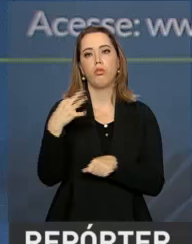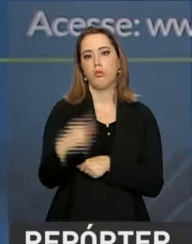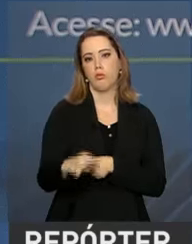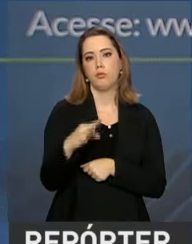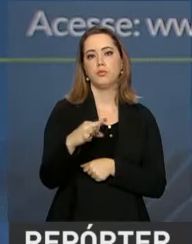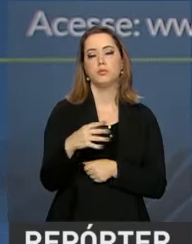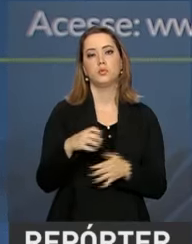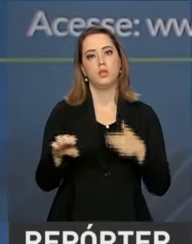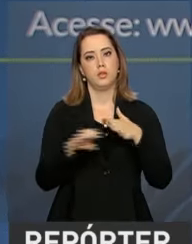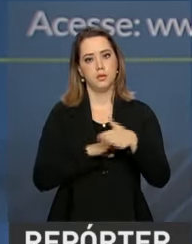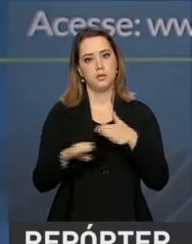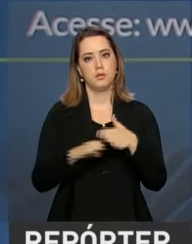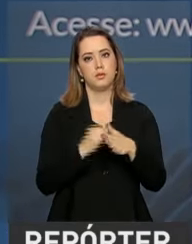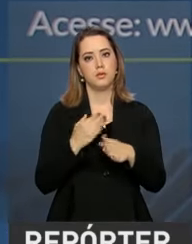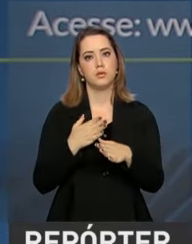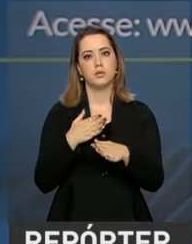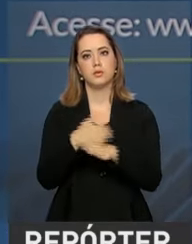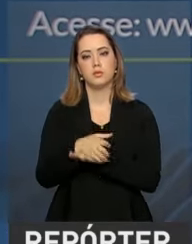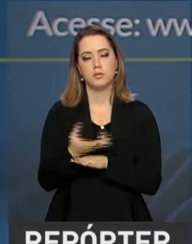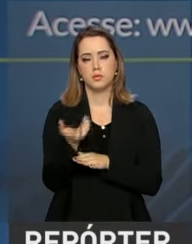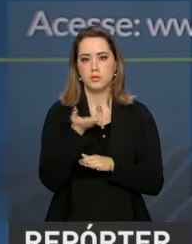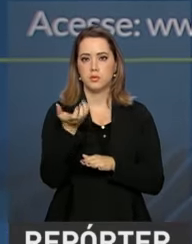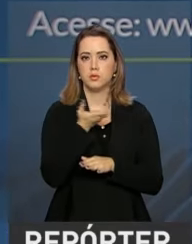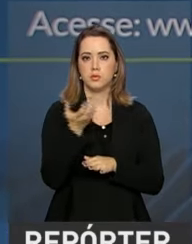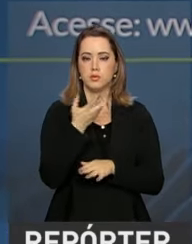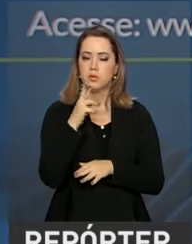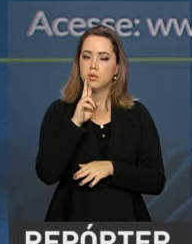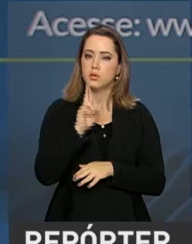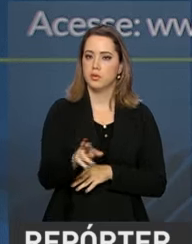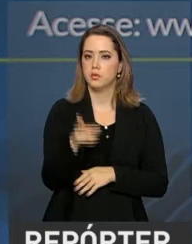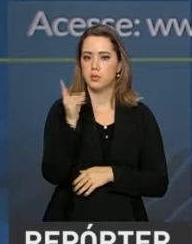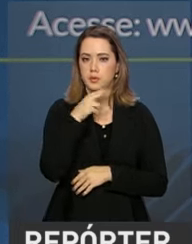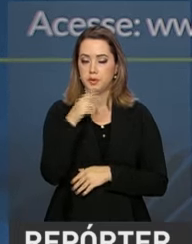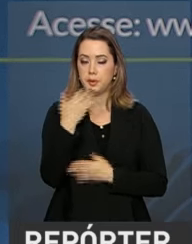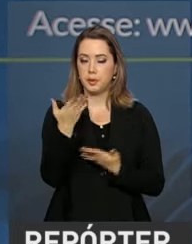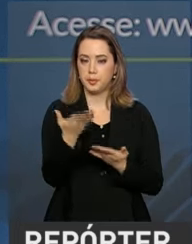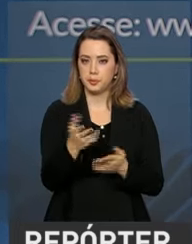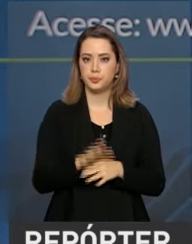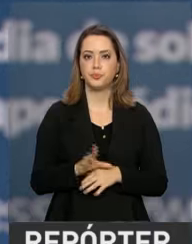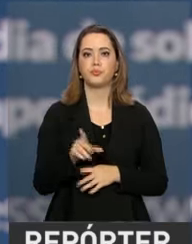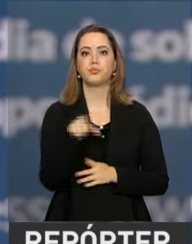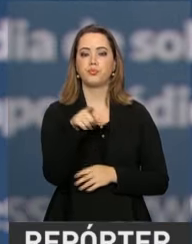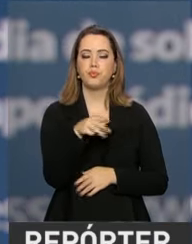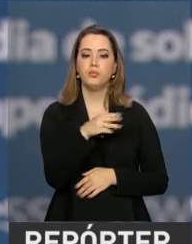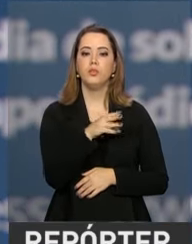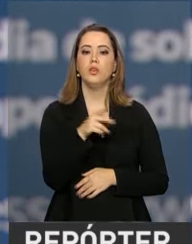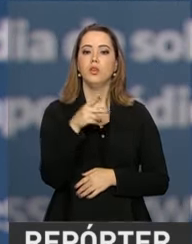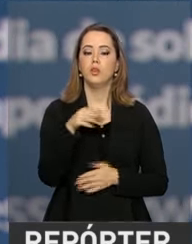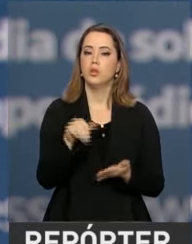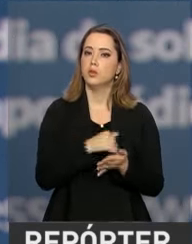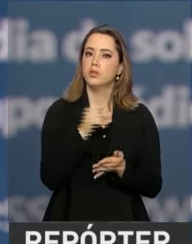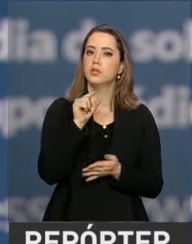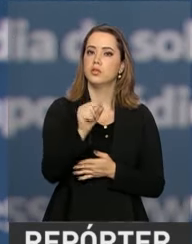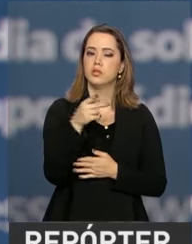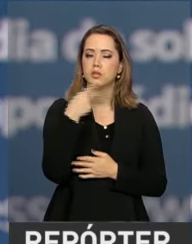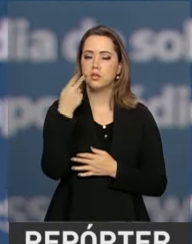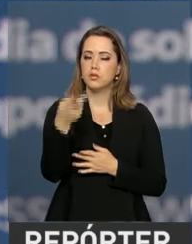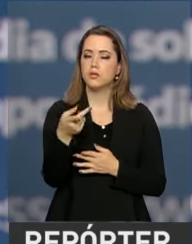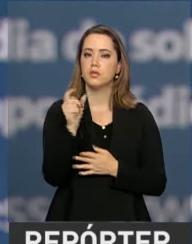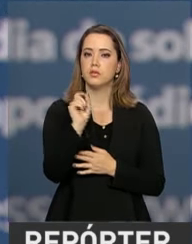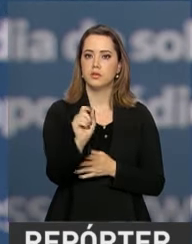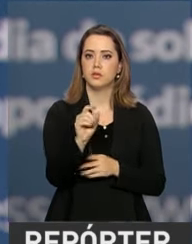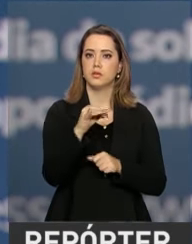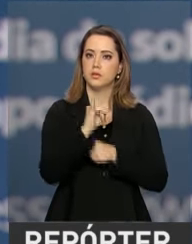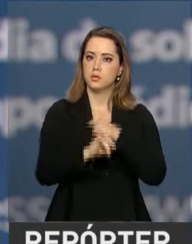problema. O diretor do Departamento de Proteção e Defesa do Consumidor do Ministério da Justiça destaca que a ferramenta facilita